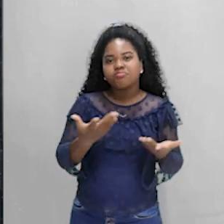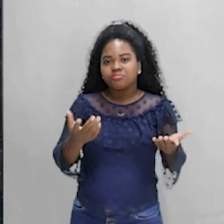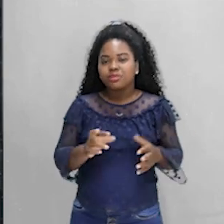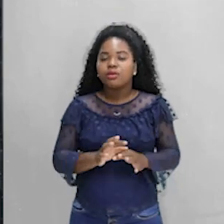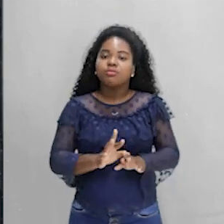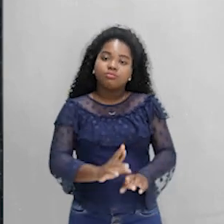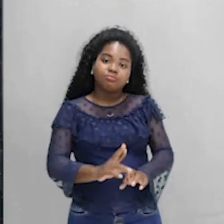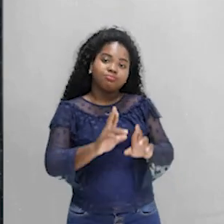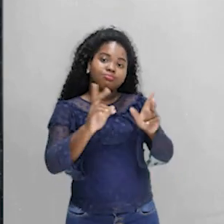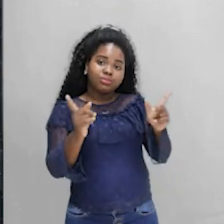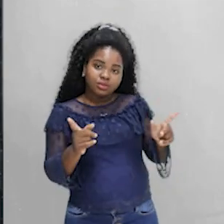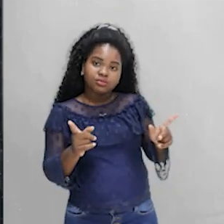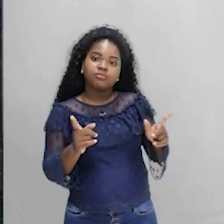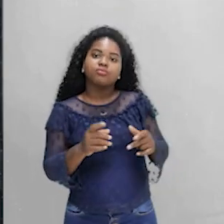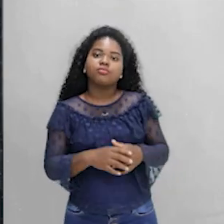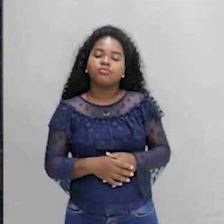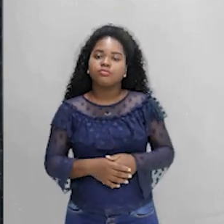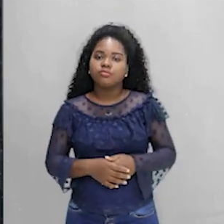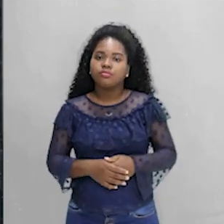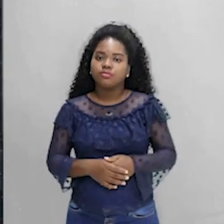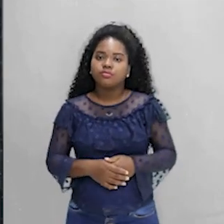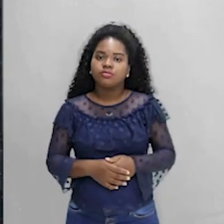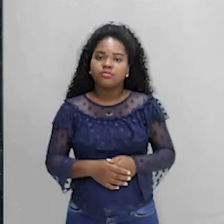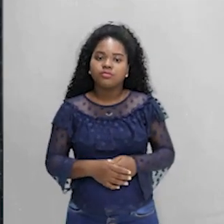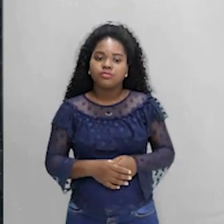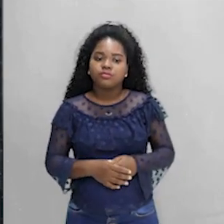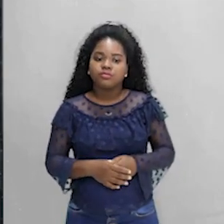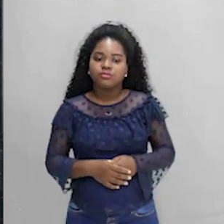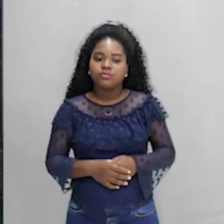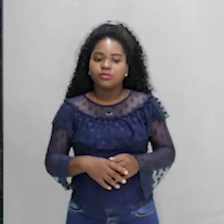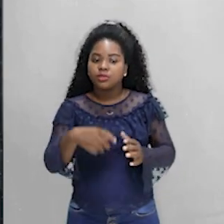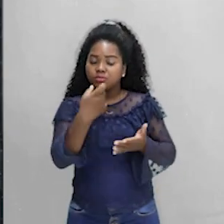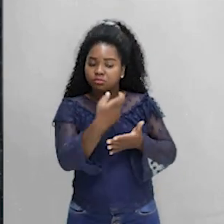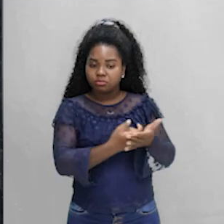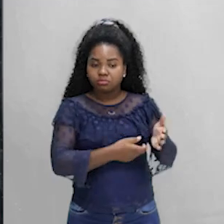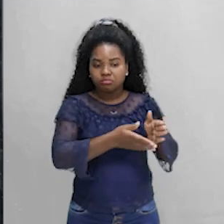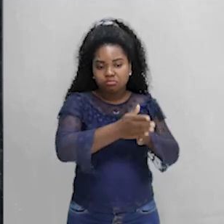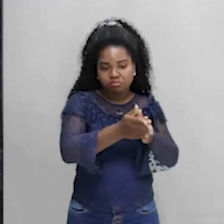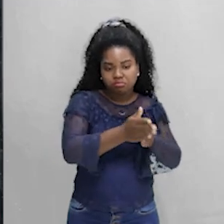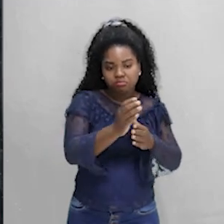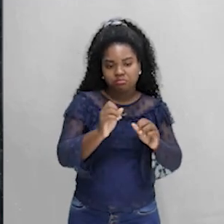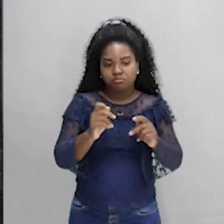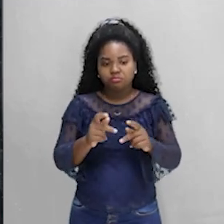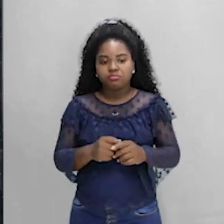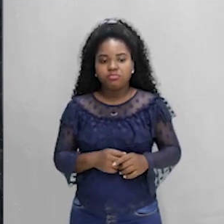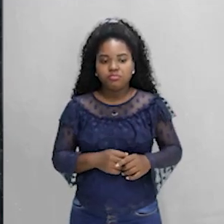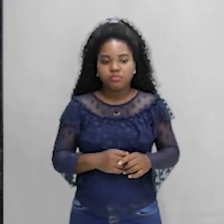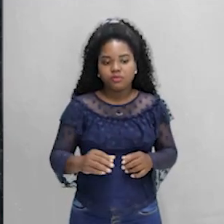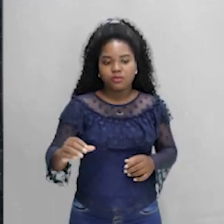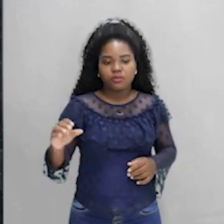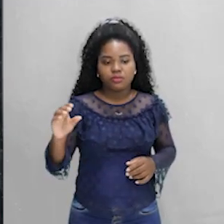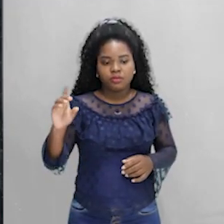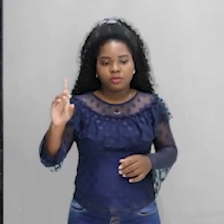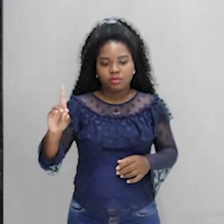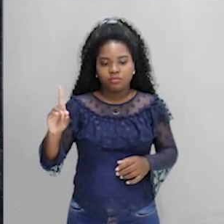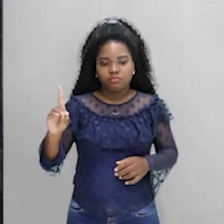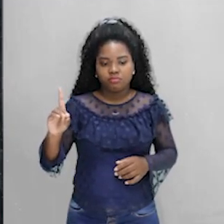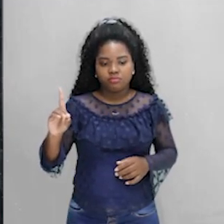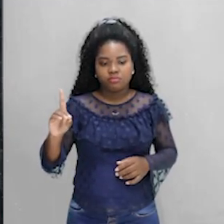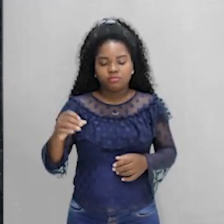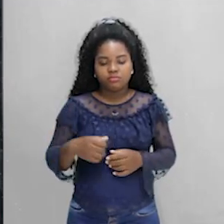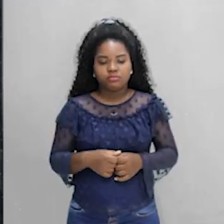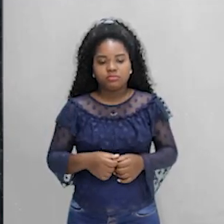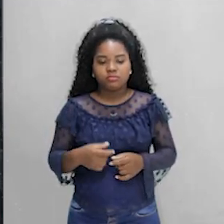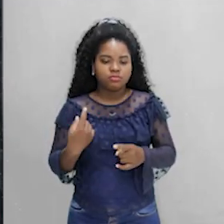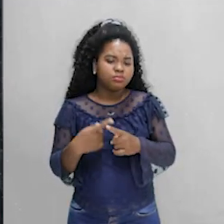xícara de açúcar, uma xícara de trigo. Então, é um texto que vem com instruções. Cartilha escolar. Por